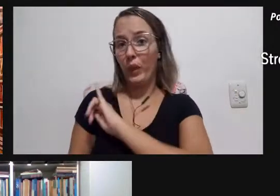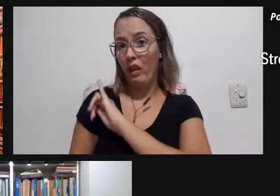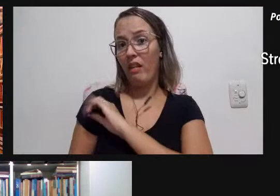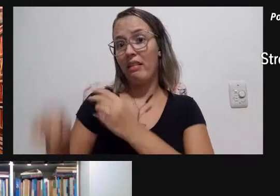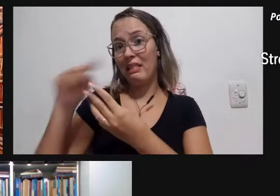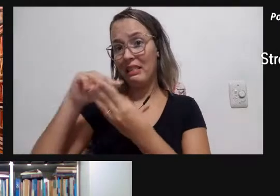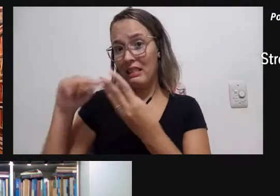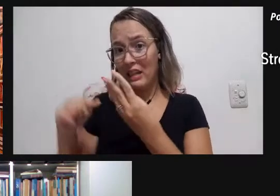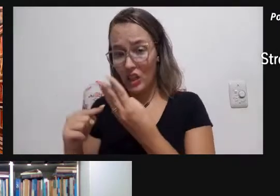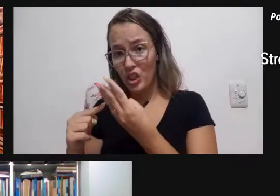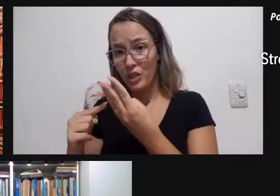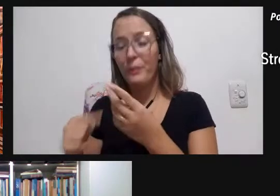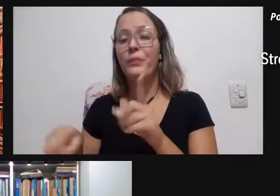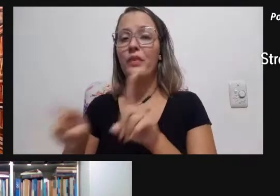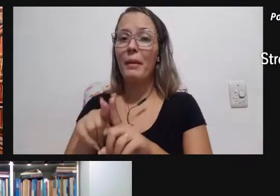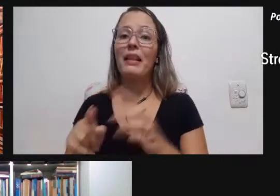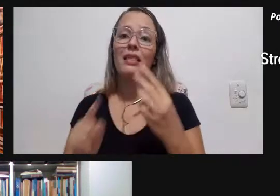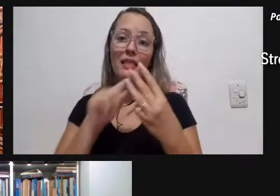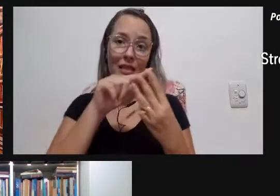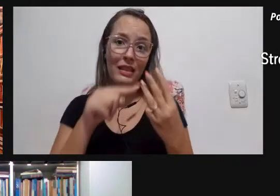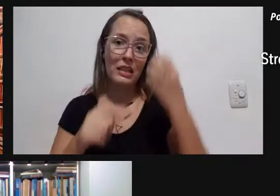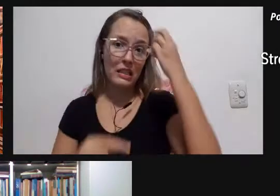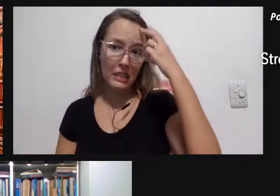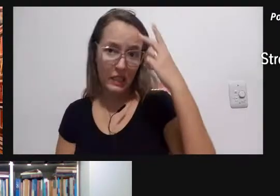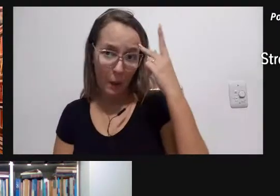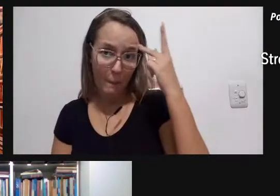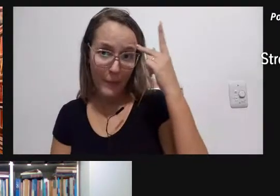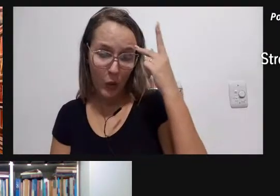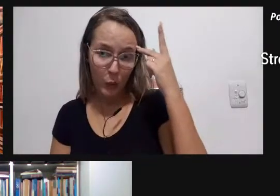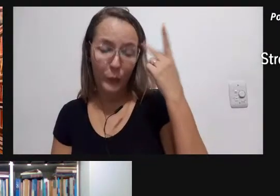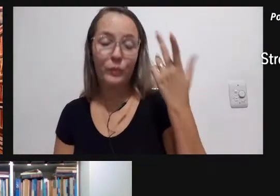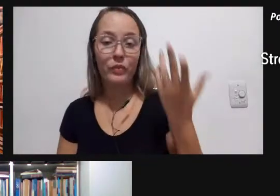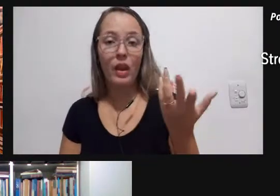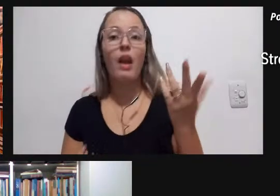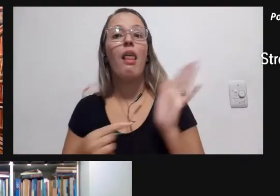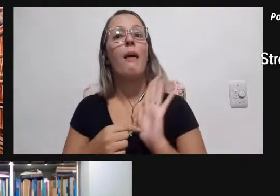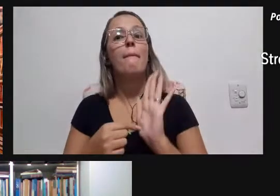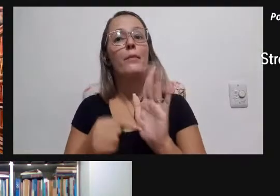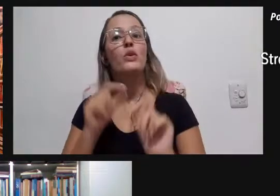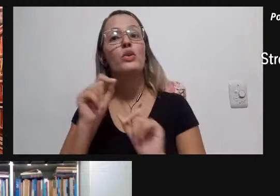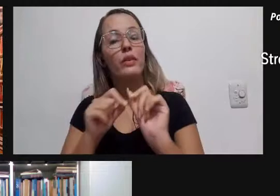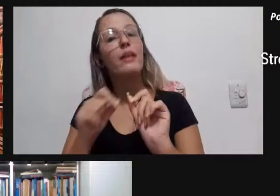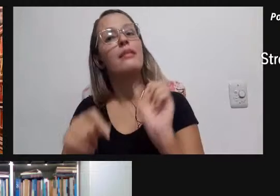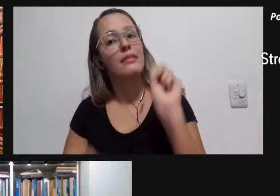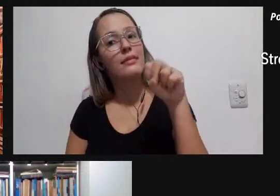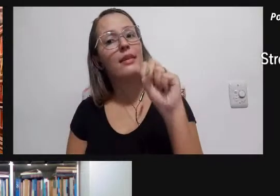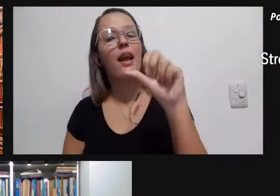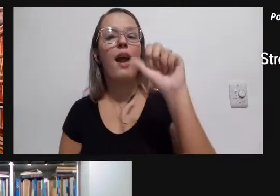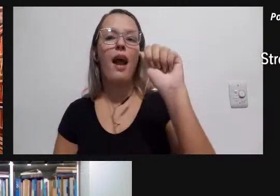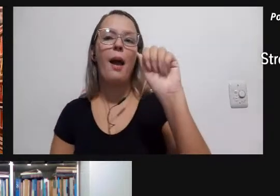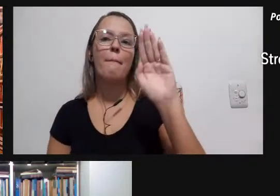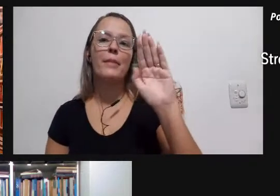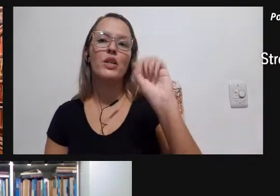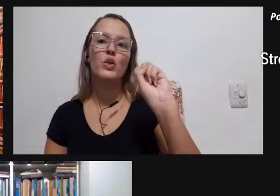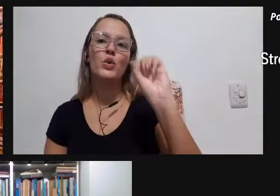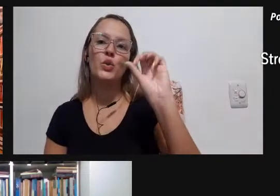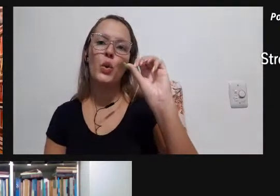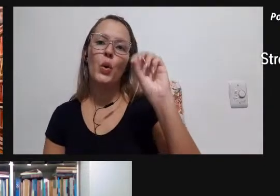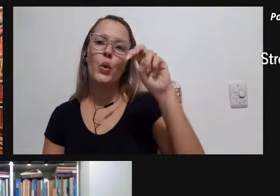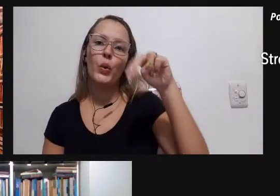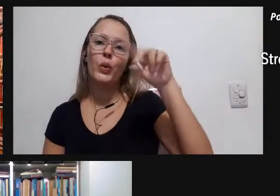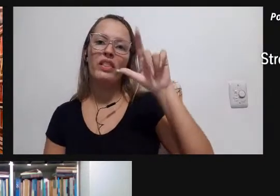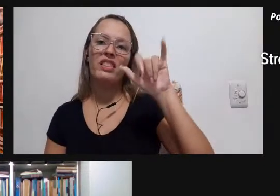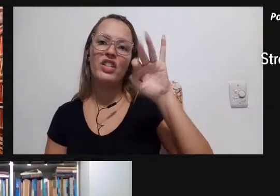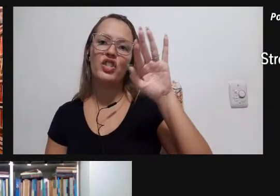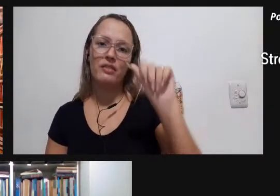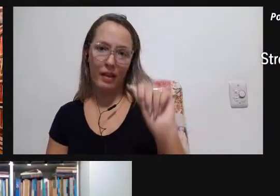todos eles, não, mas ela defende que, né, ela mostra como eles eram abolicionistas. Então, assim, não vou dizer que